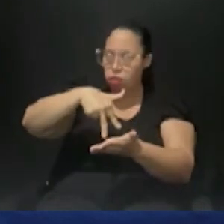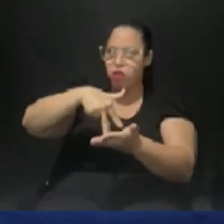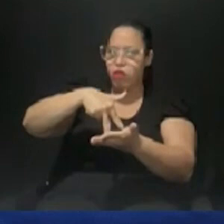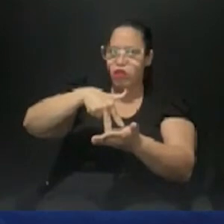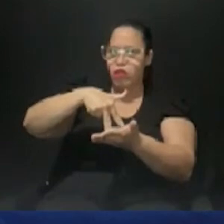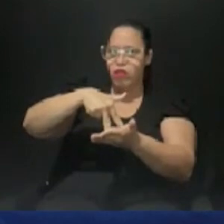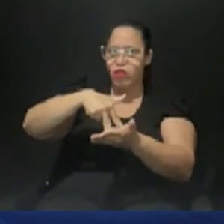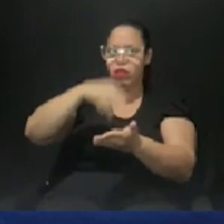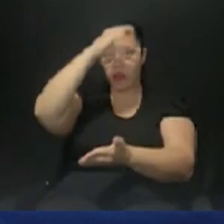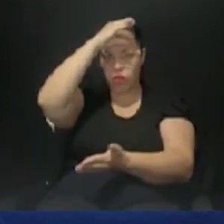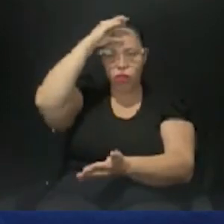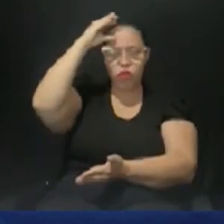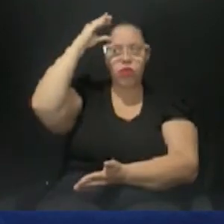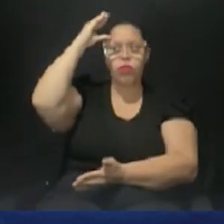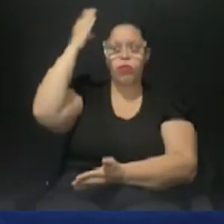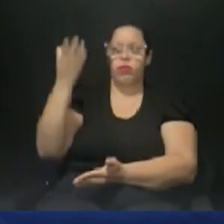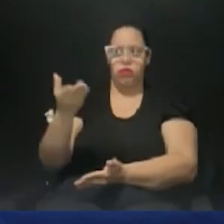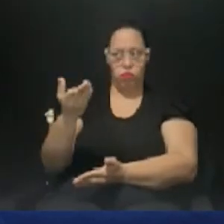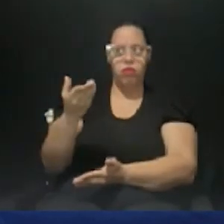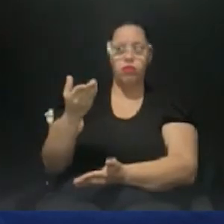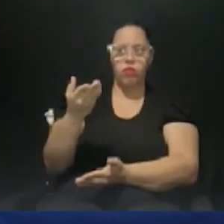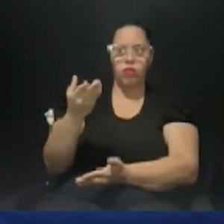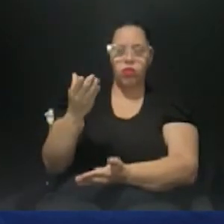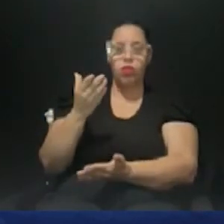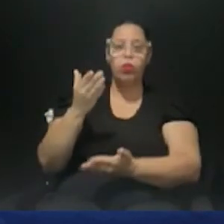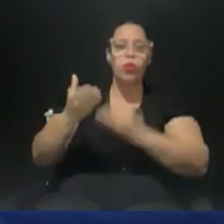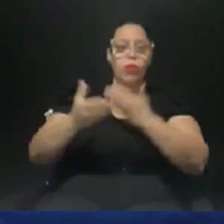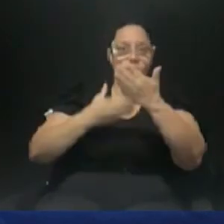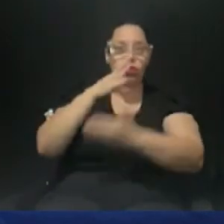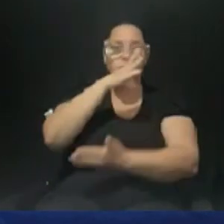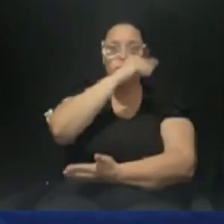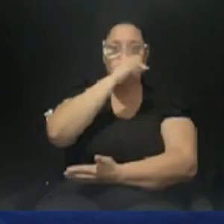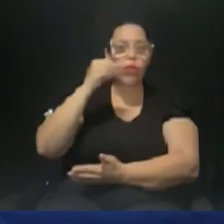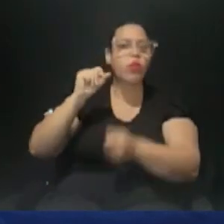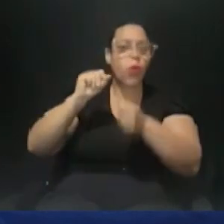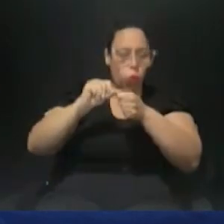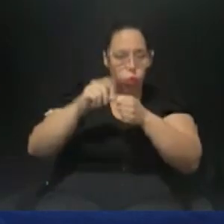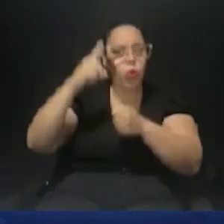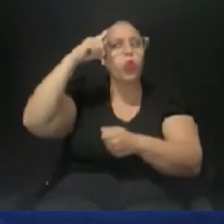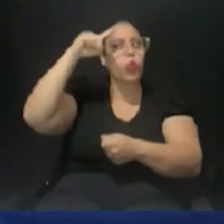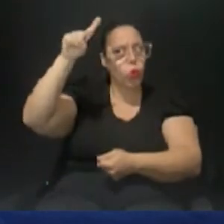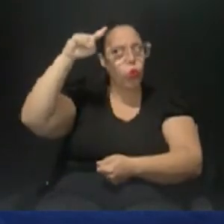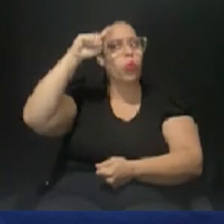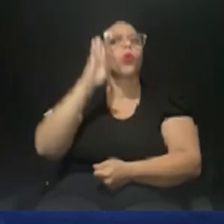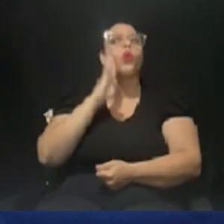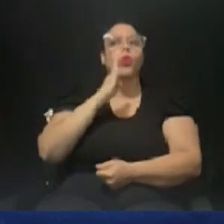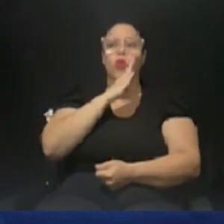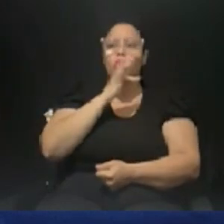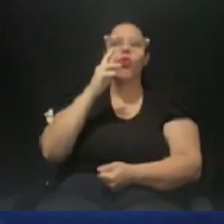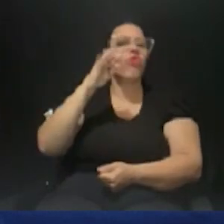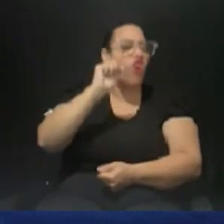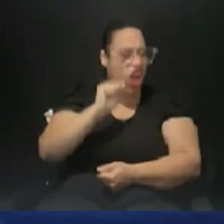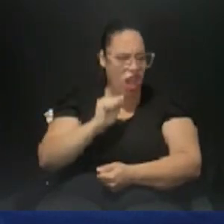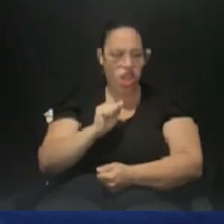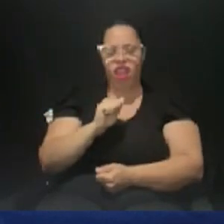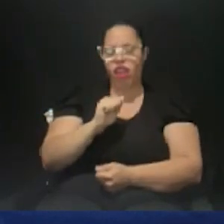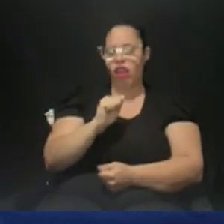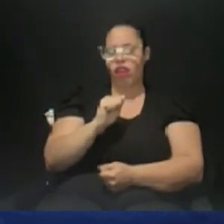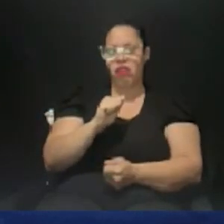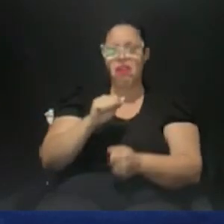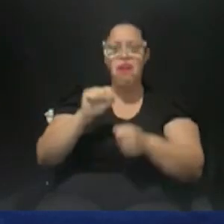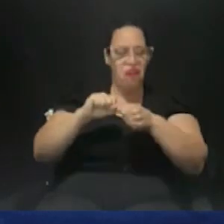do Faca e que fizeram com que o Faca pudesse receber essa homenagem, estivessem presentes. O